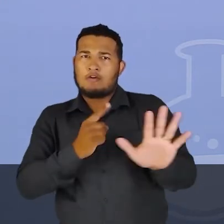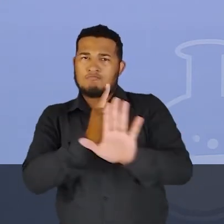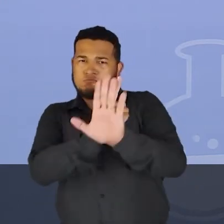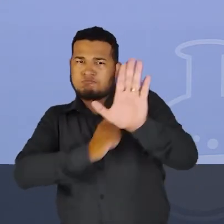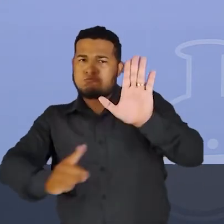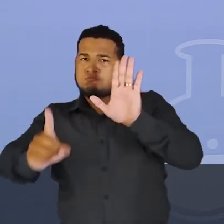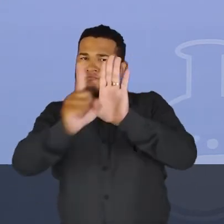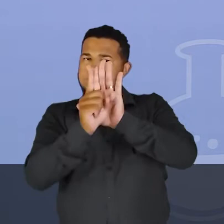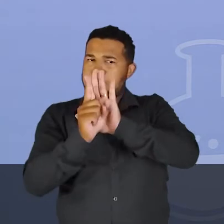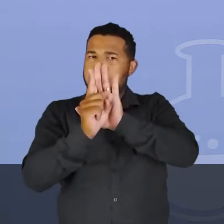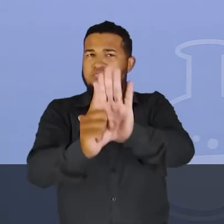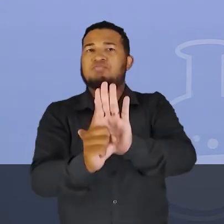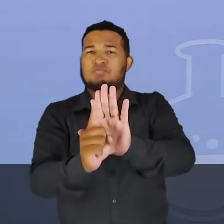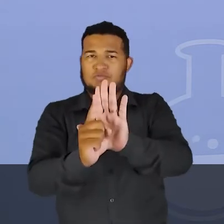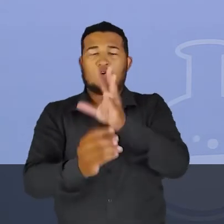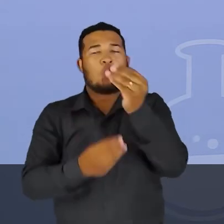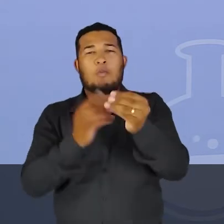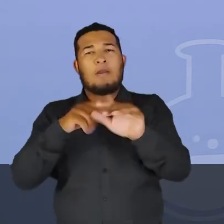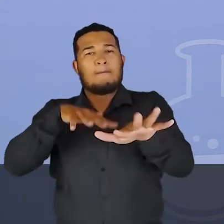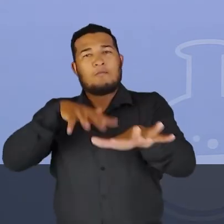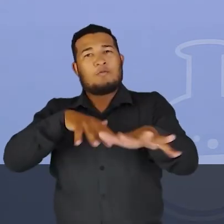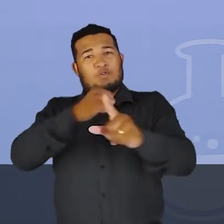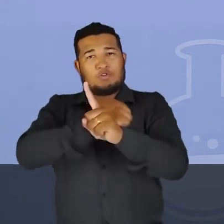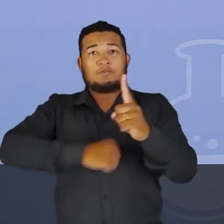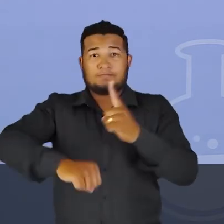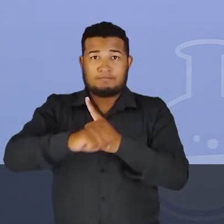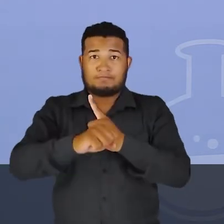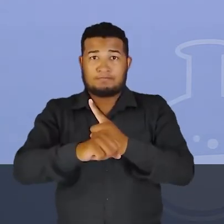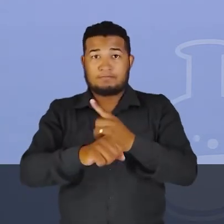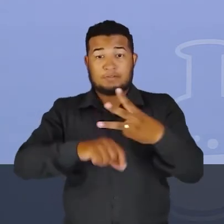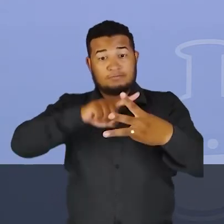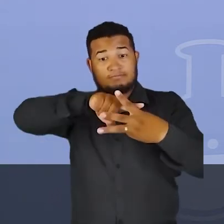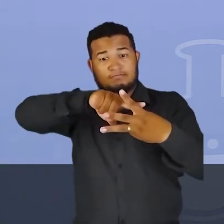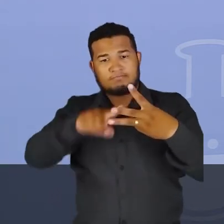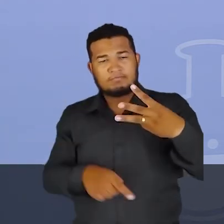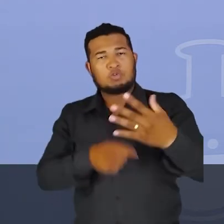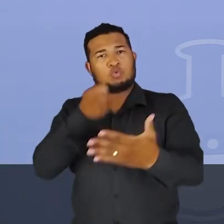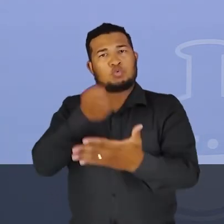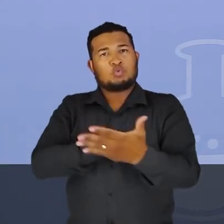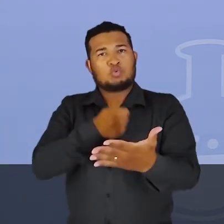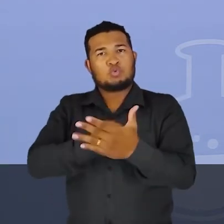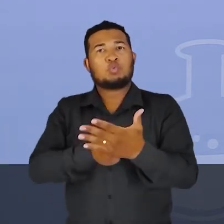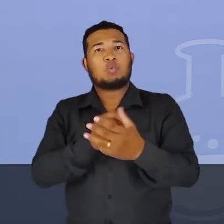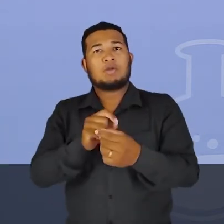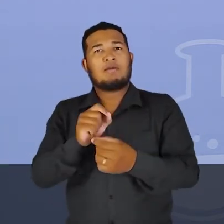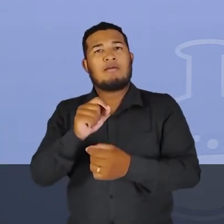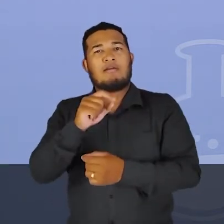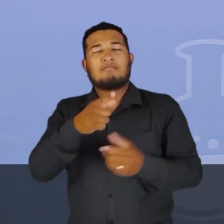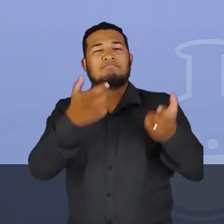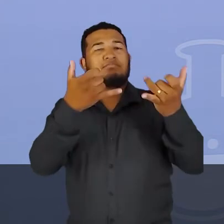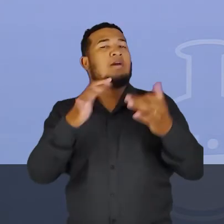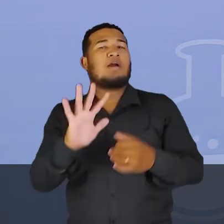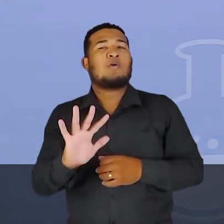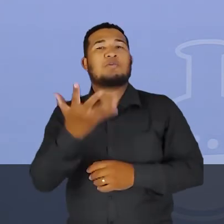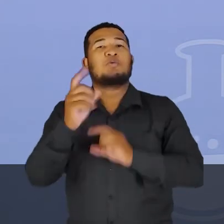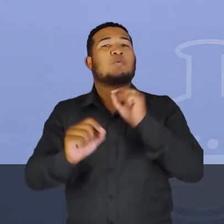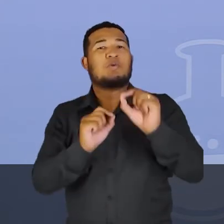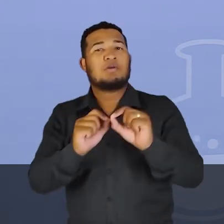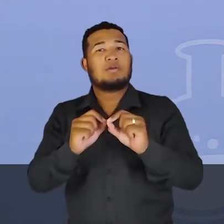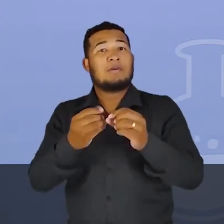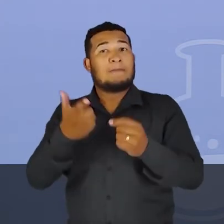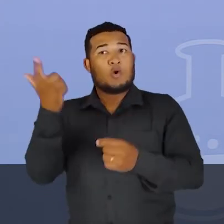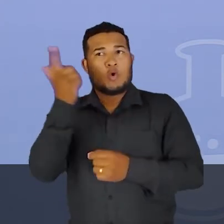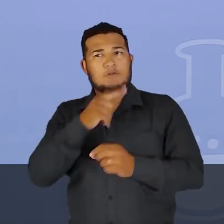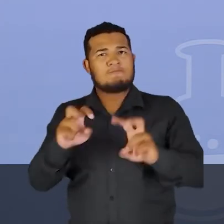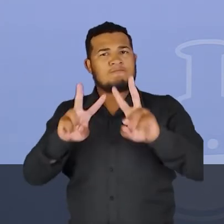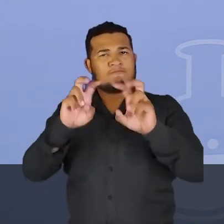nas ações coletivas e nos movimentos sociais. Os 3 protestos que o Politize citou aconteceram para colocar